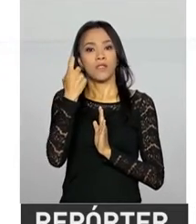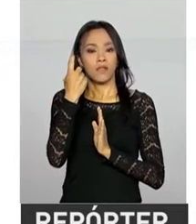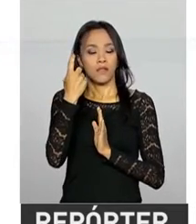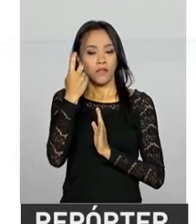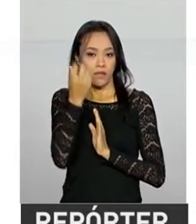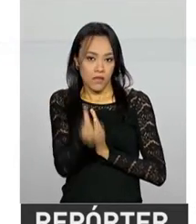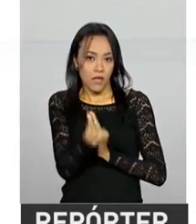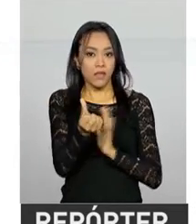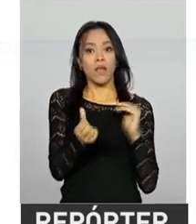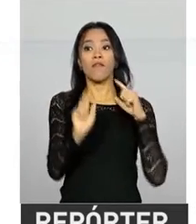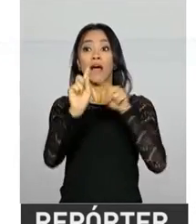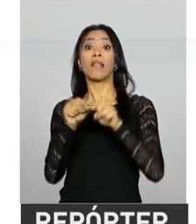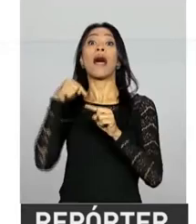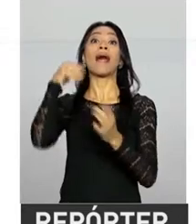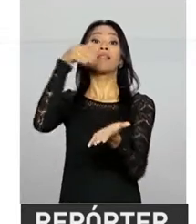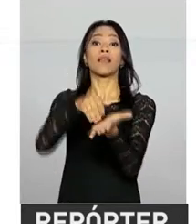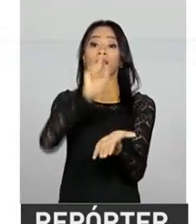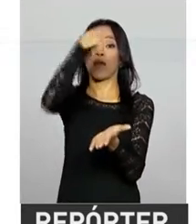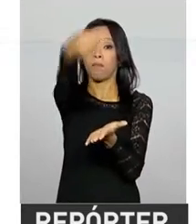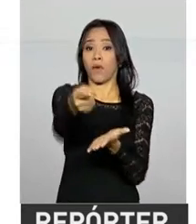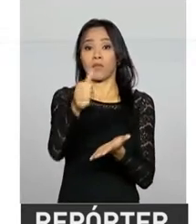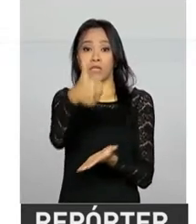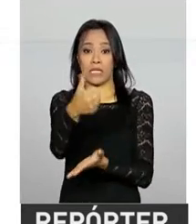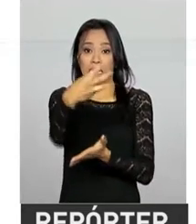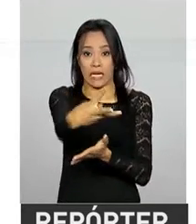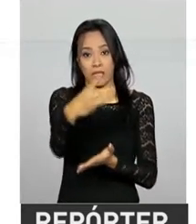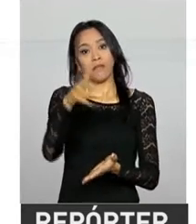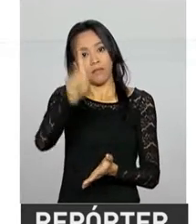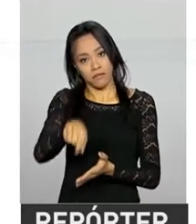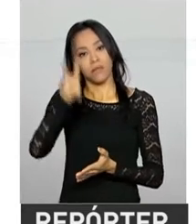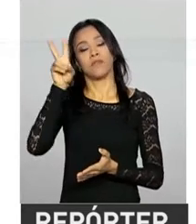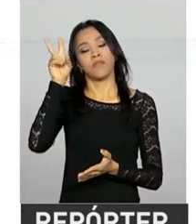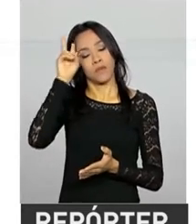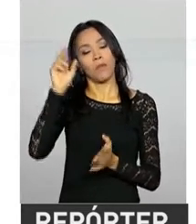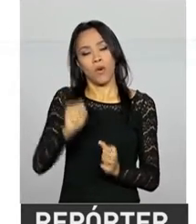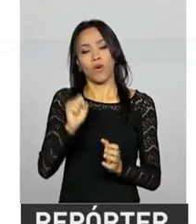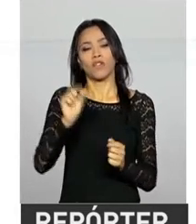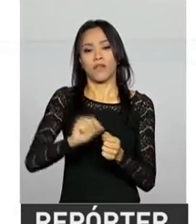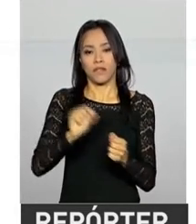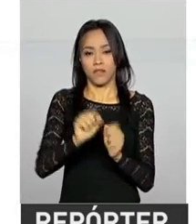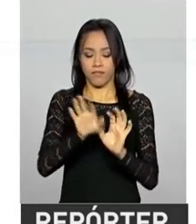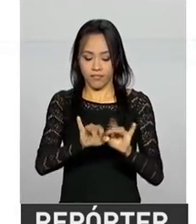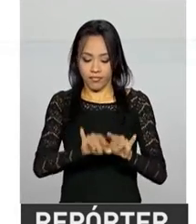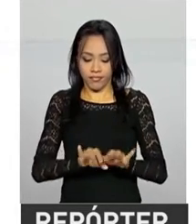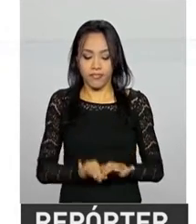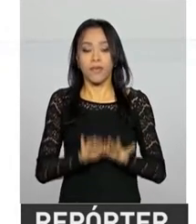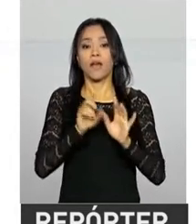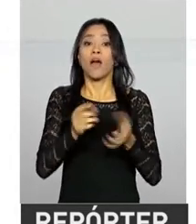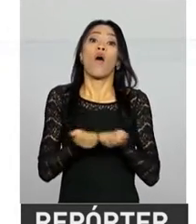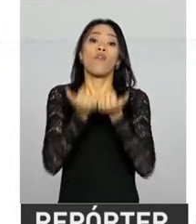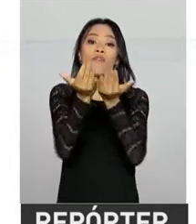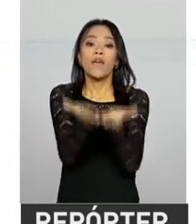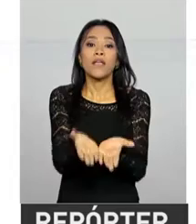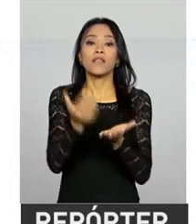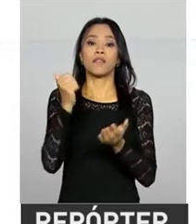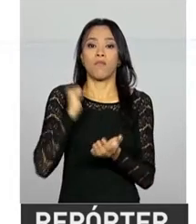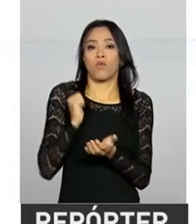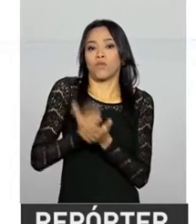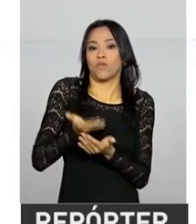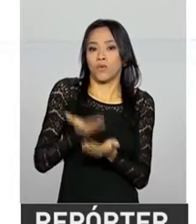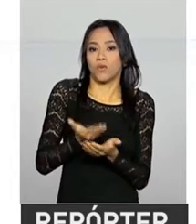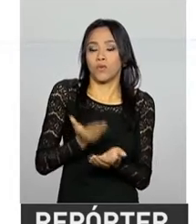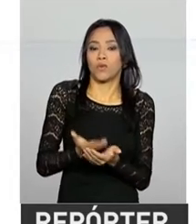dia 13 portanto os candidatos podem fazer durante o final de semana também o prouni lembrando oferece bolsas de estudo em